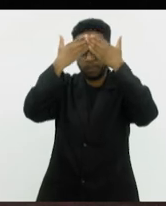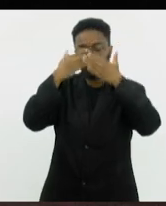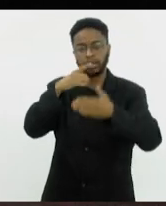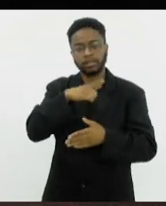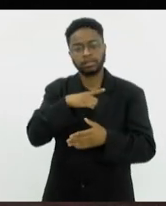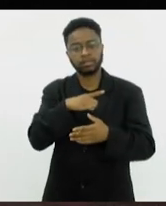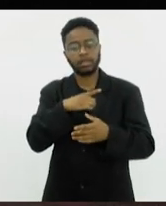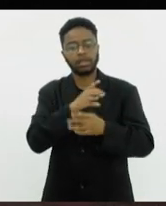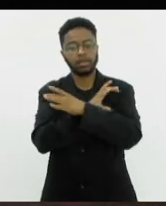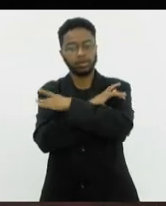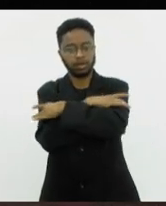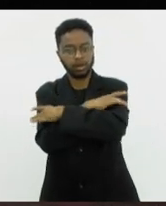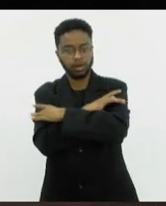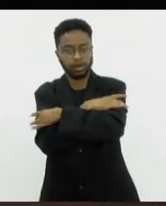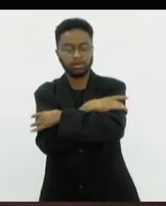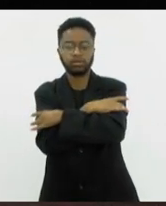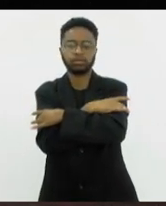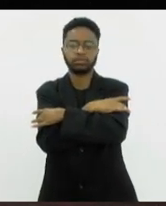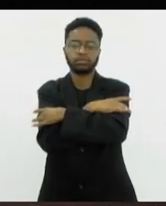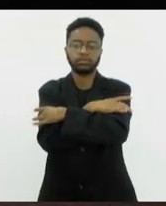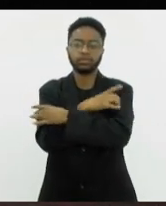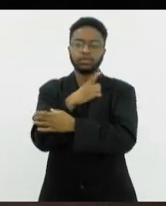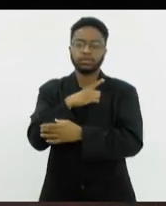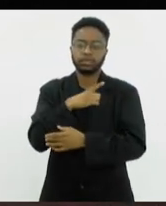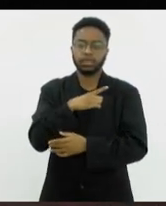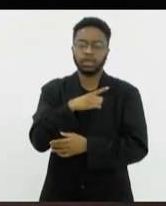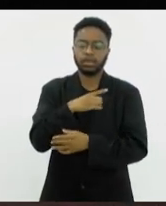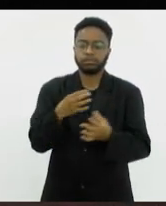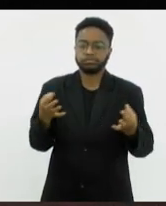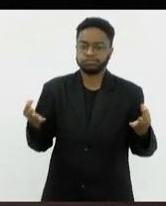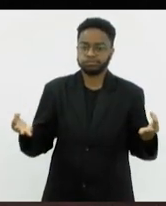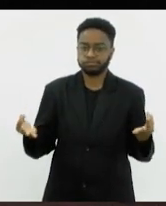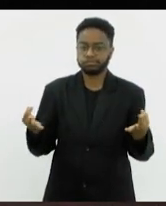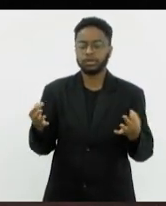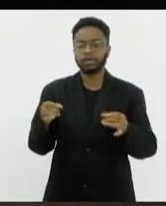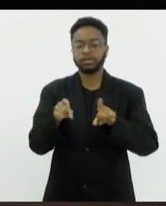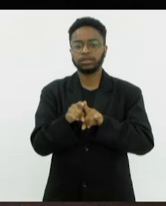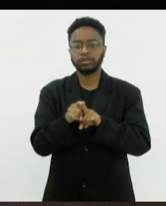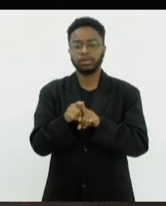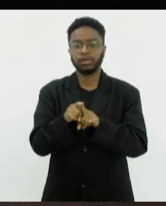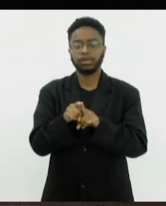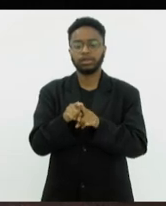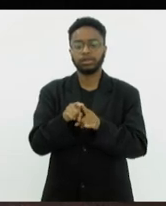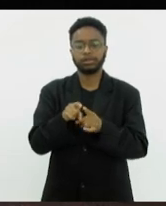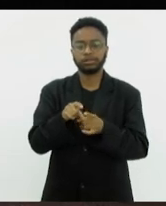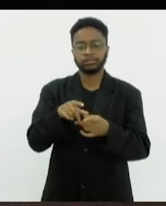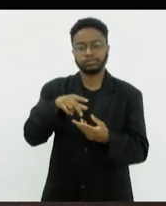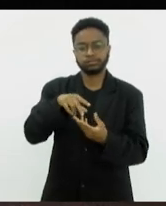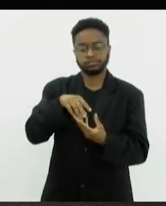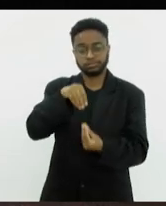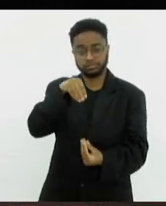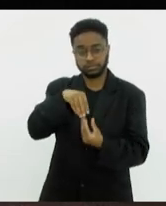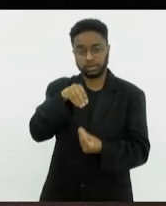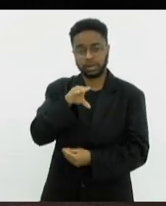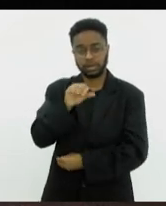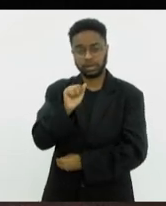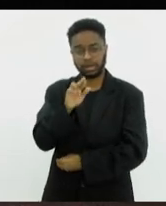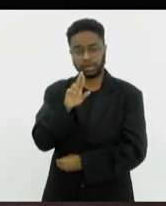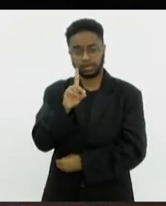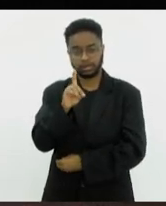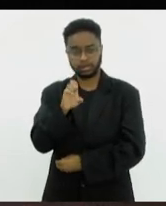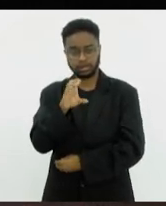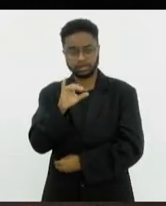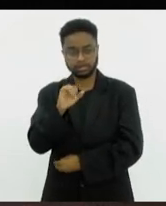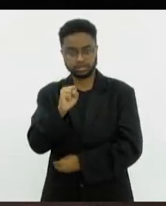o candomblencismo, o budismo, o espiritismo kardecista e